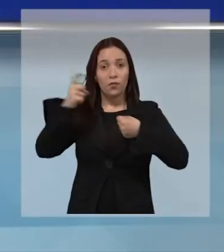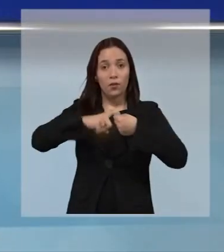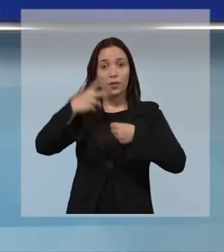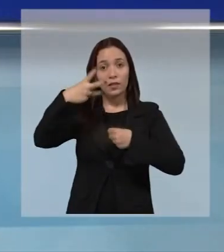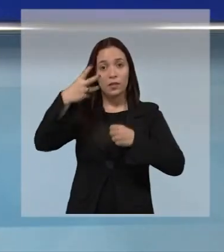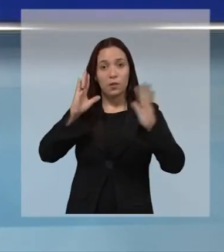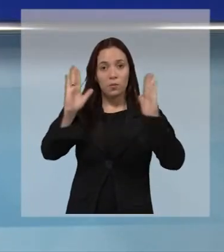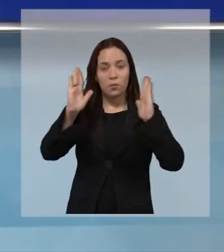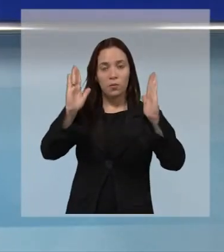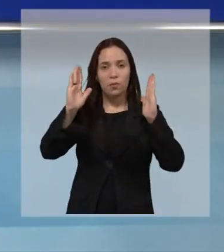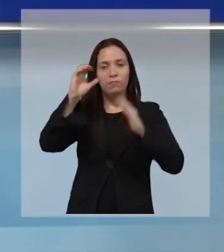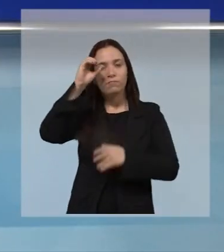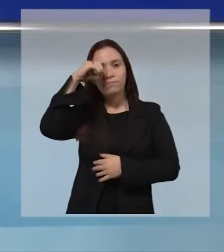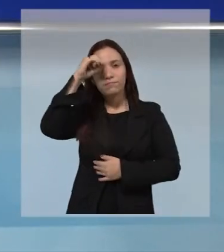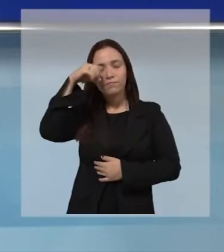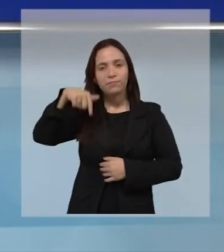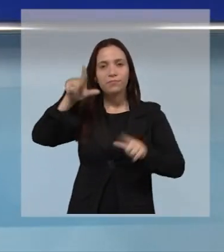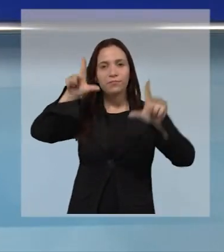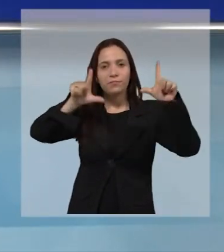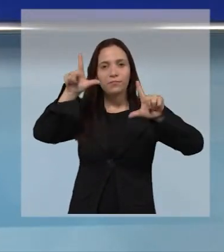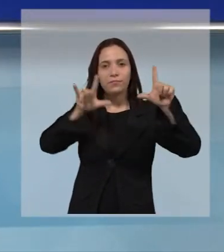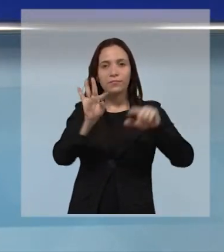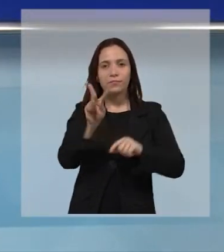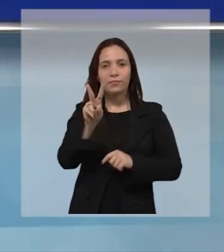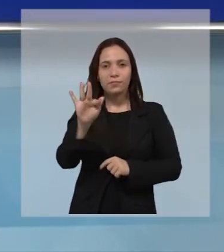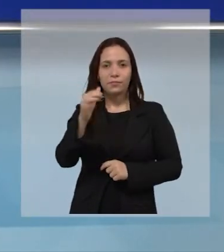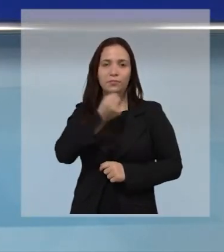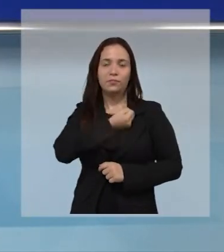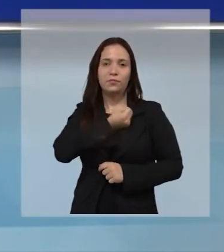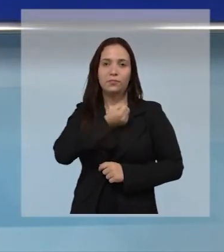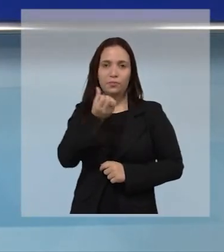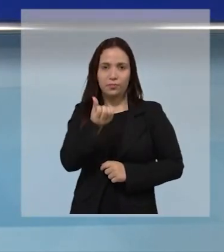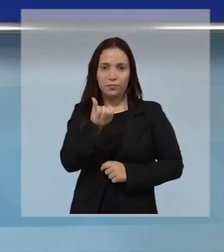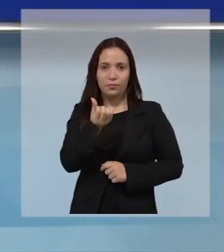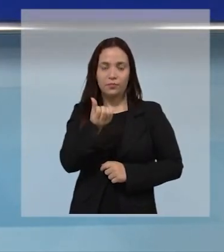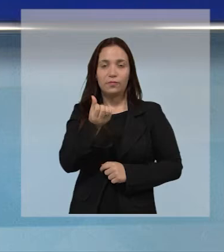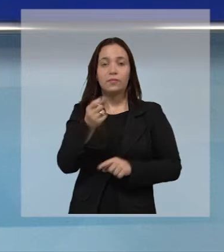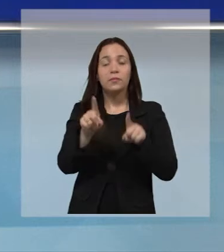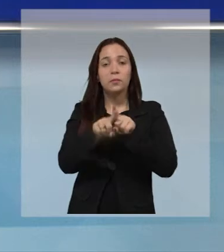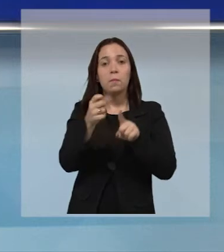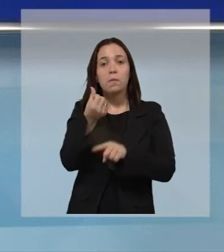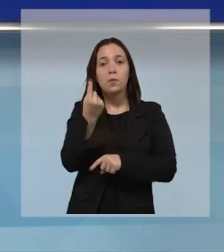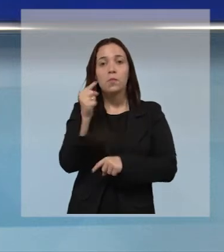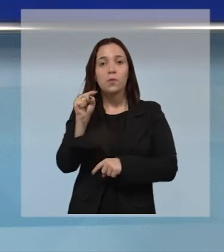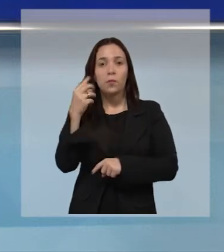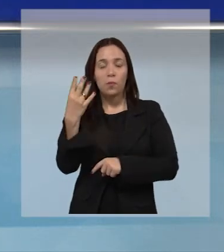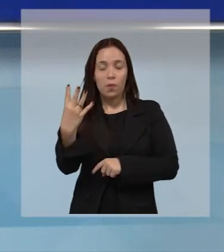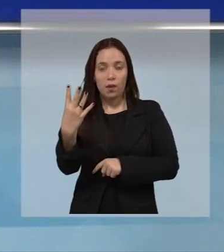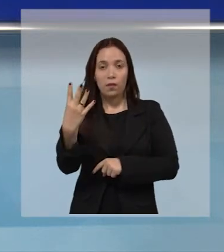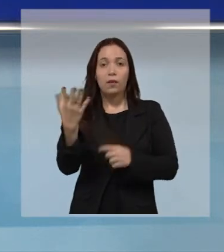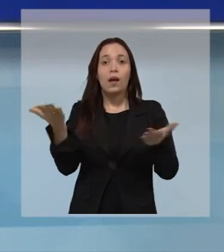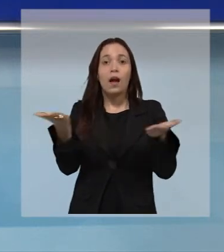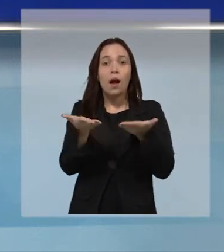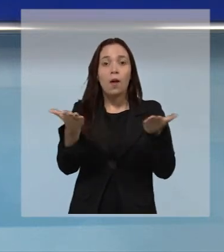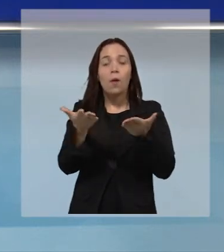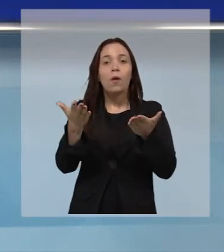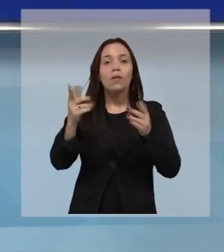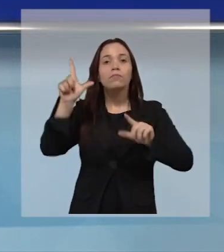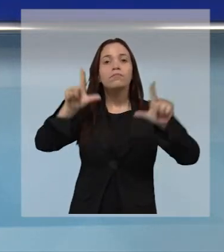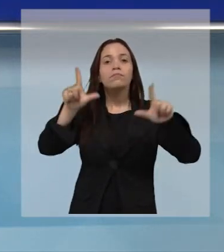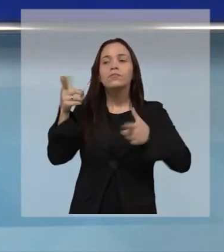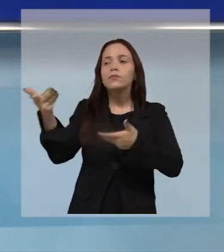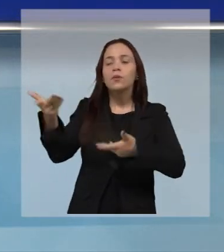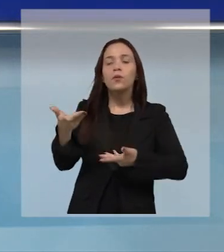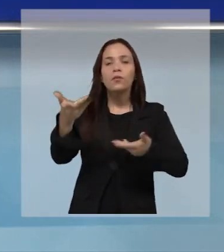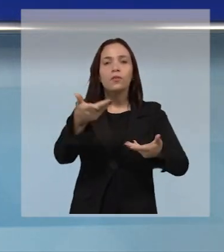Estamos de volta com o terceiro e último bloco do programa Observatório pela TV Fortaleza, canal 6 da Multiplay 61.4 digital. Participam do